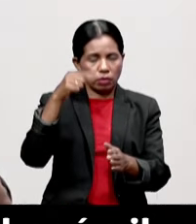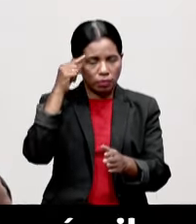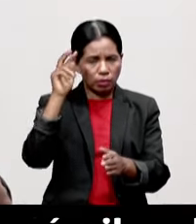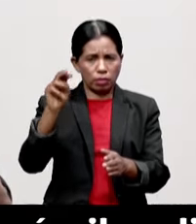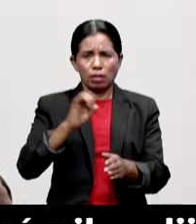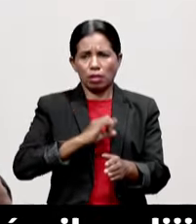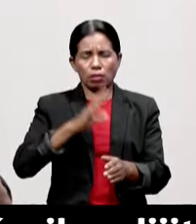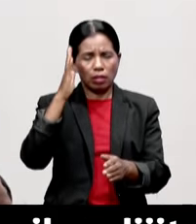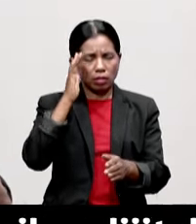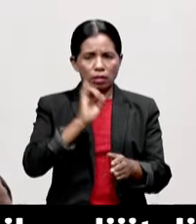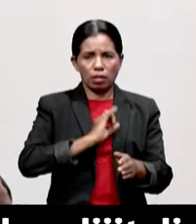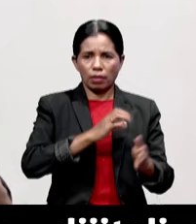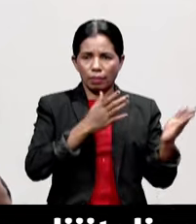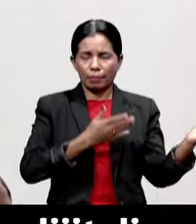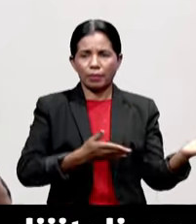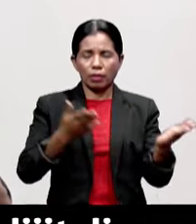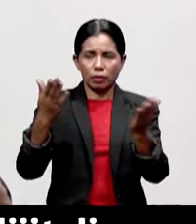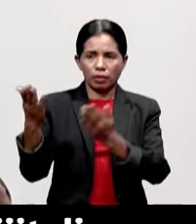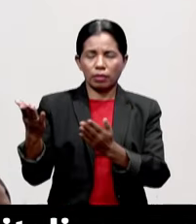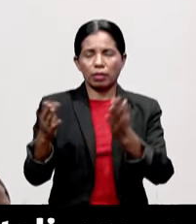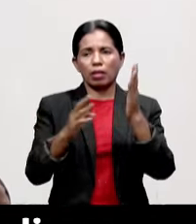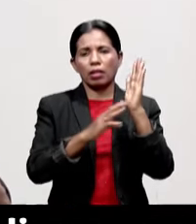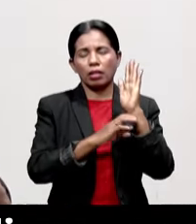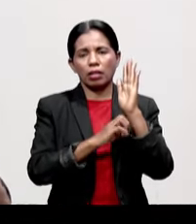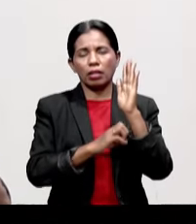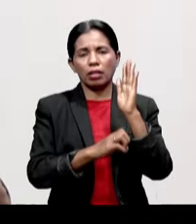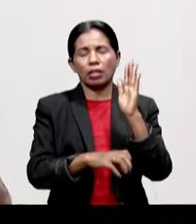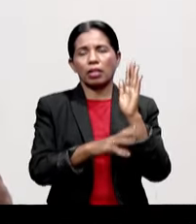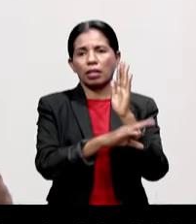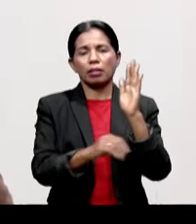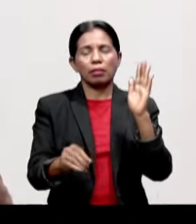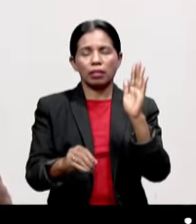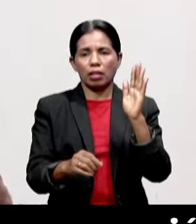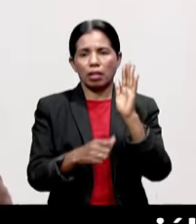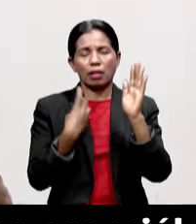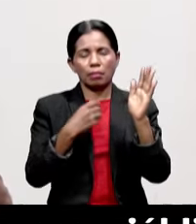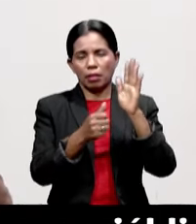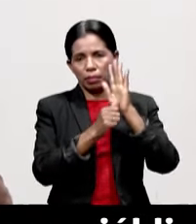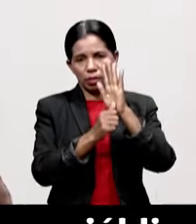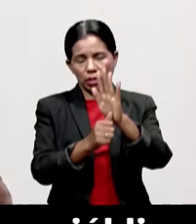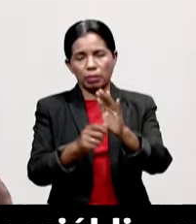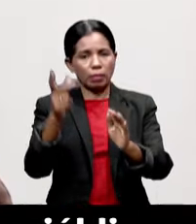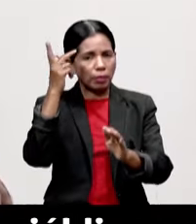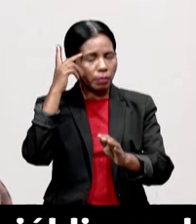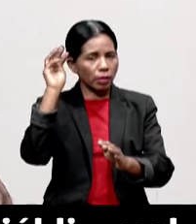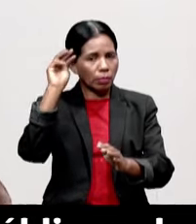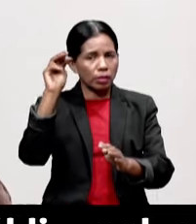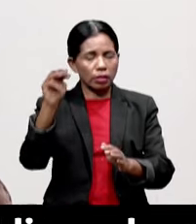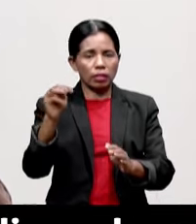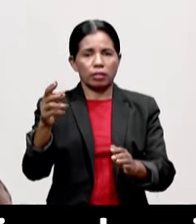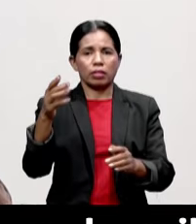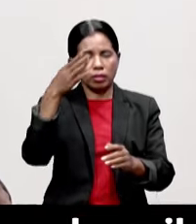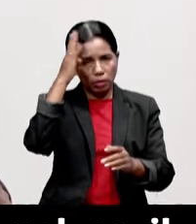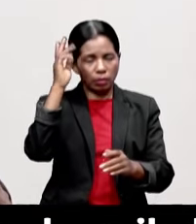direito que eu tenho evidências de que a minha reta, mas apresento para o senhor primeiro-ministro. O senhor